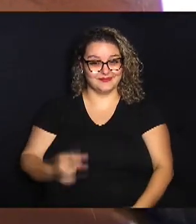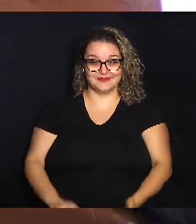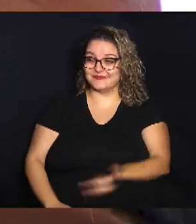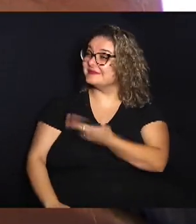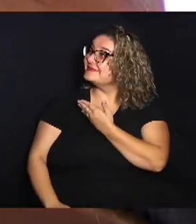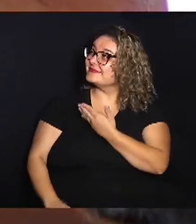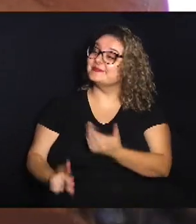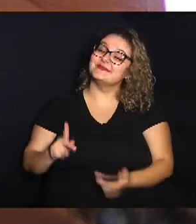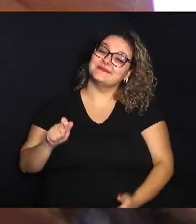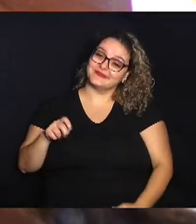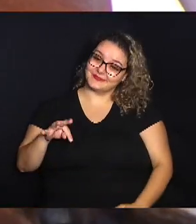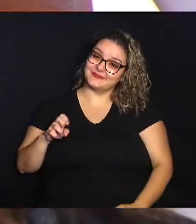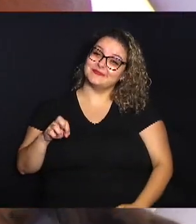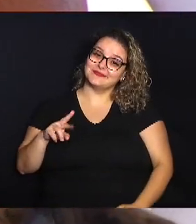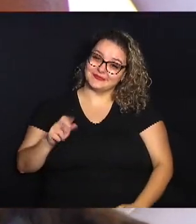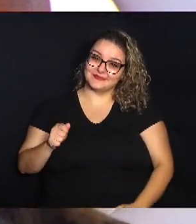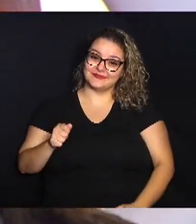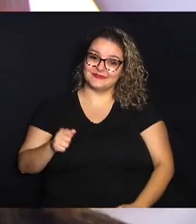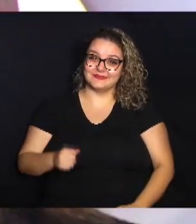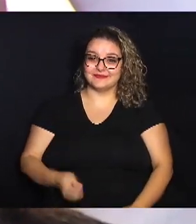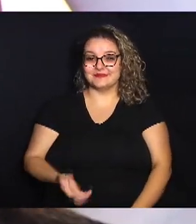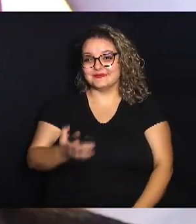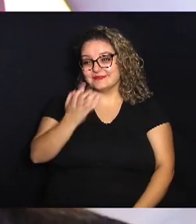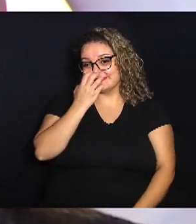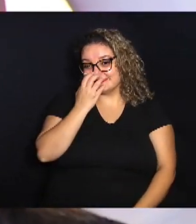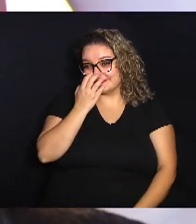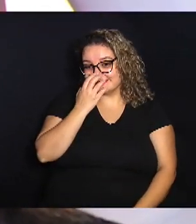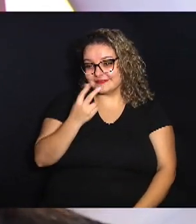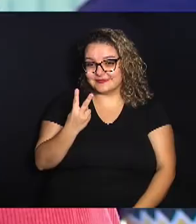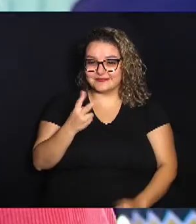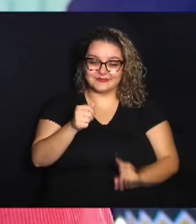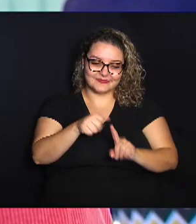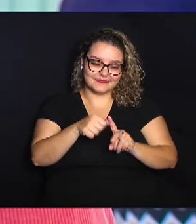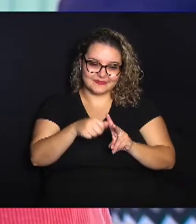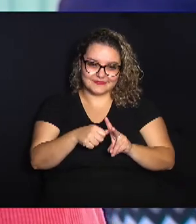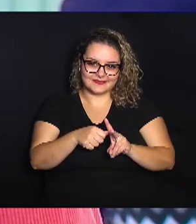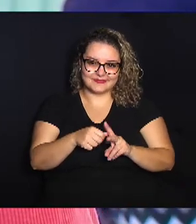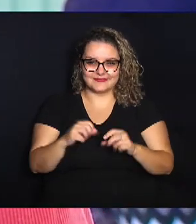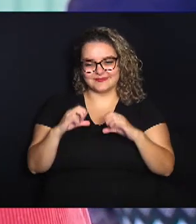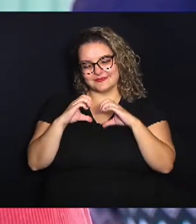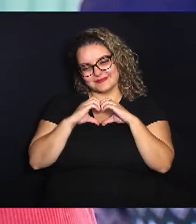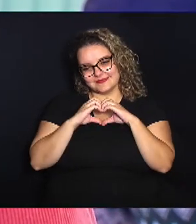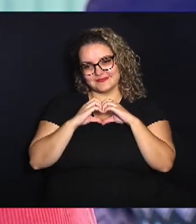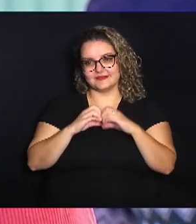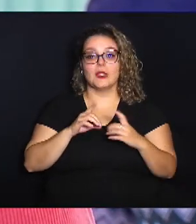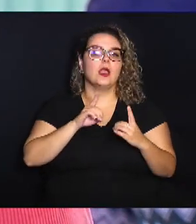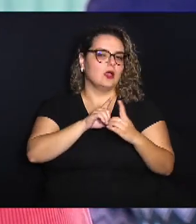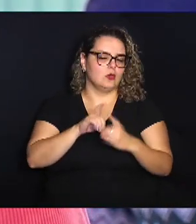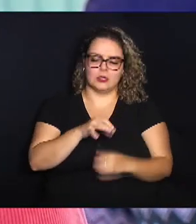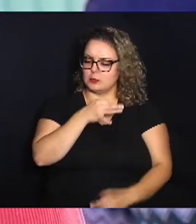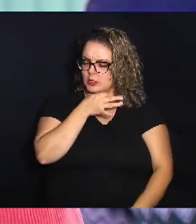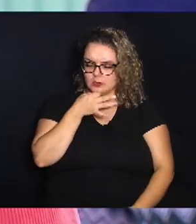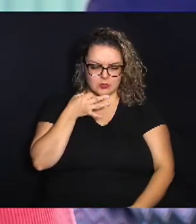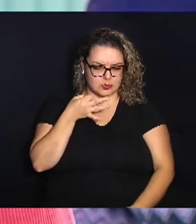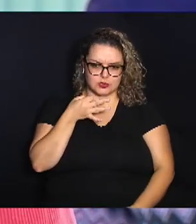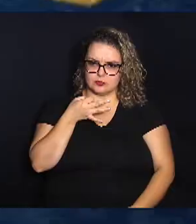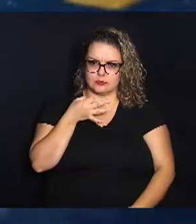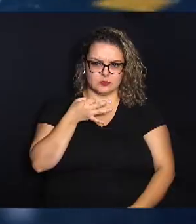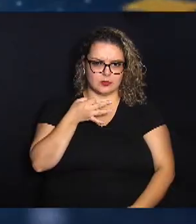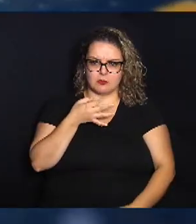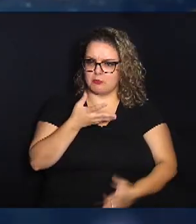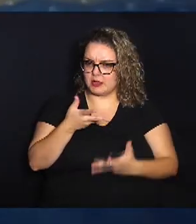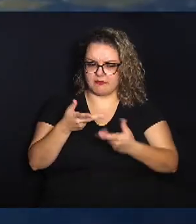a Pantera, sua cadelinha de 2 meses, muito amorosa. O atendimento é ótimo.